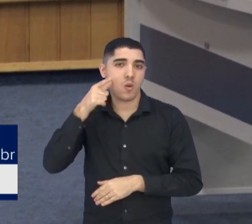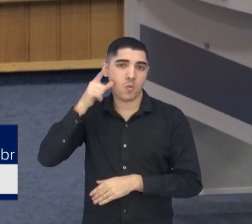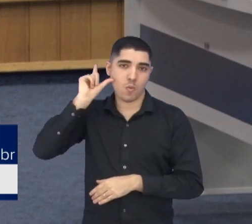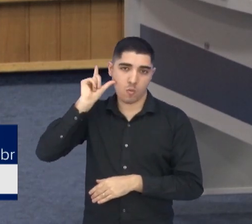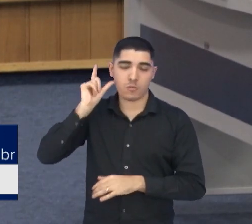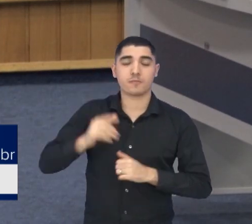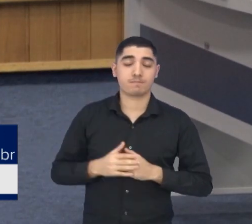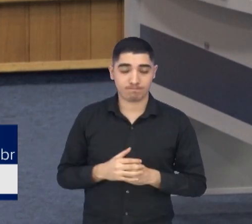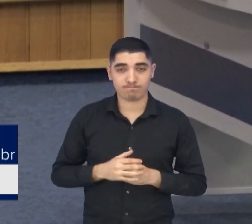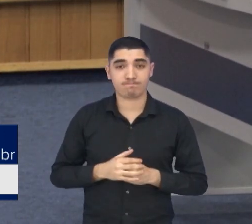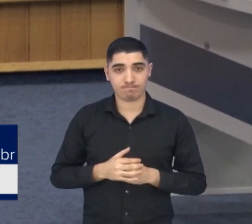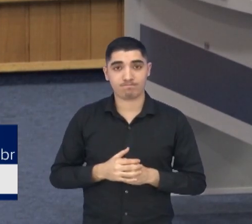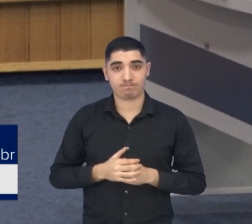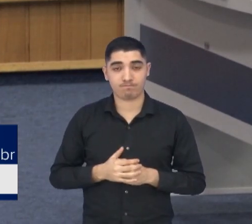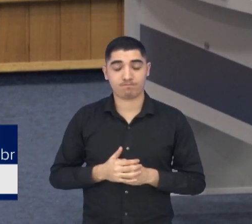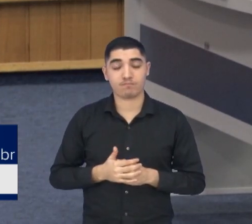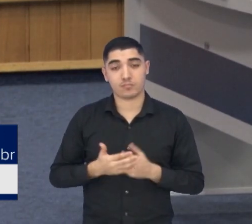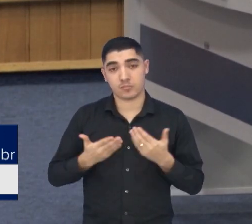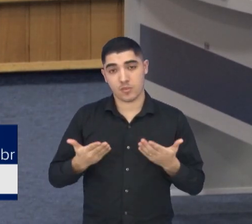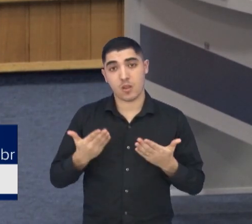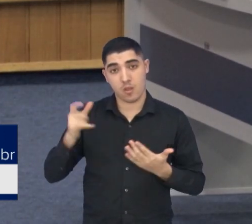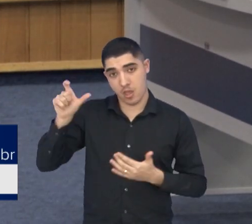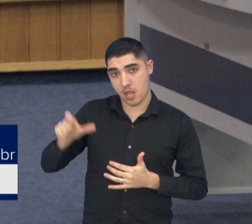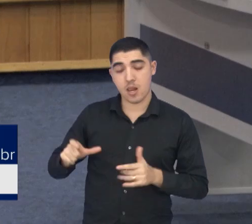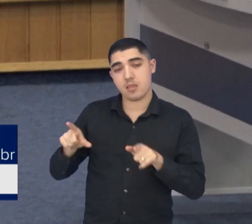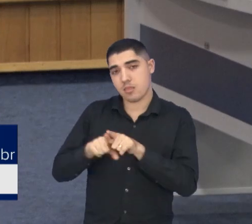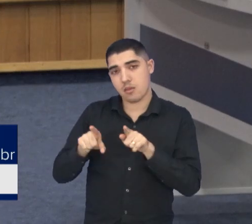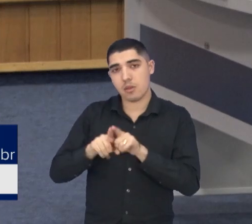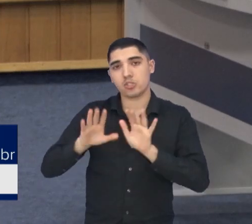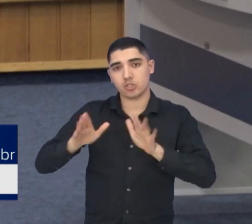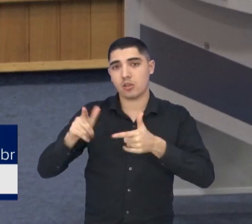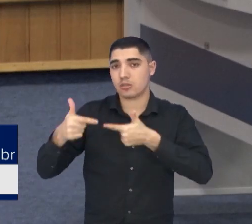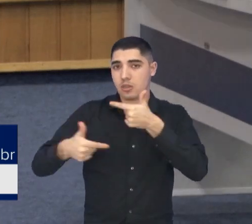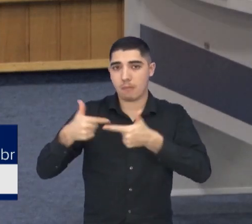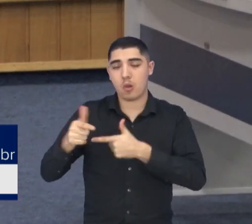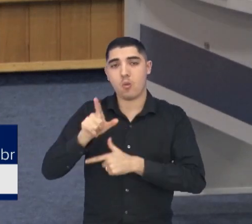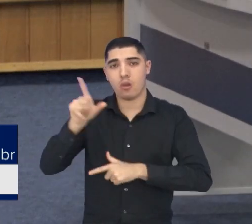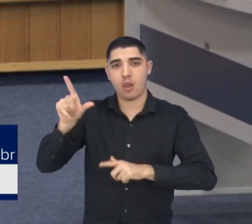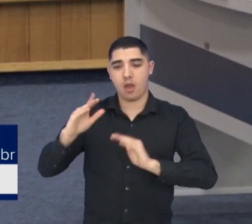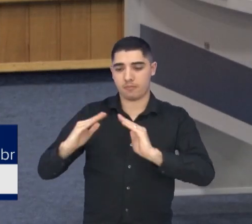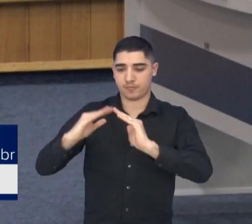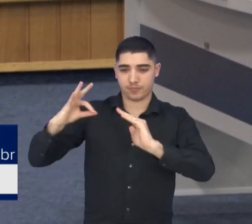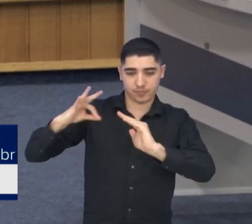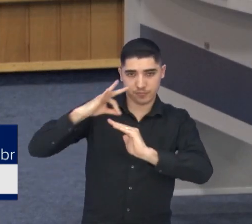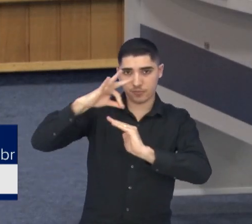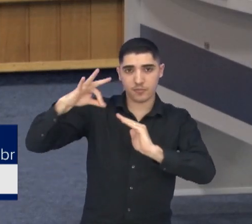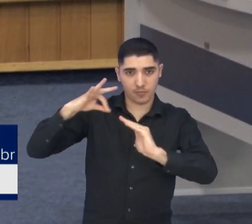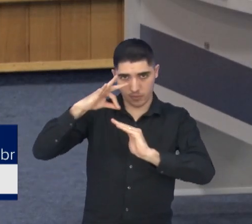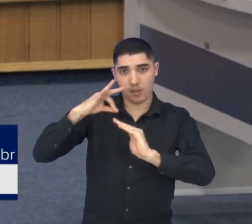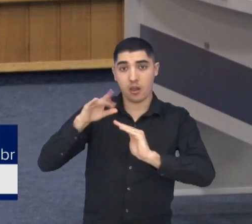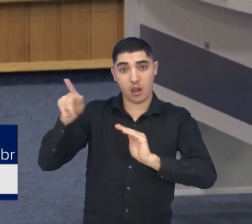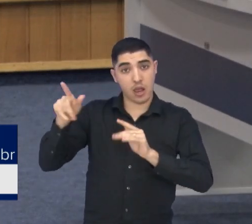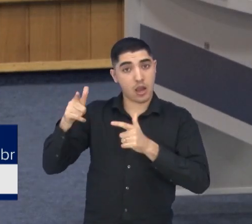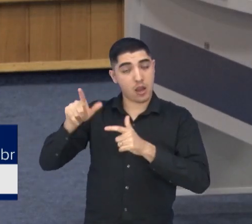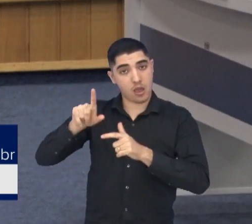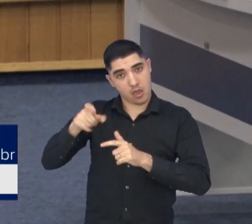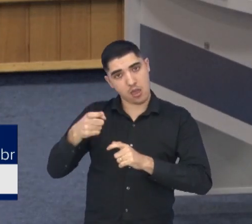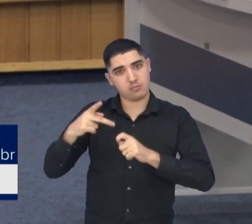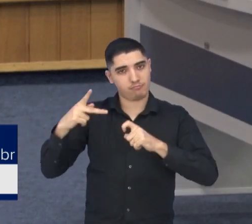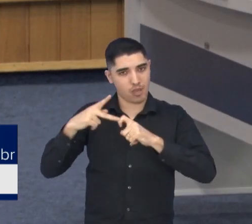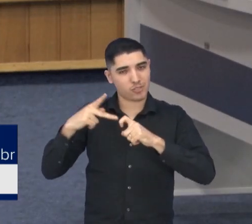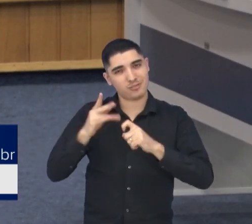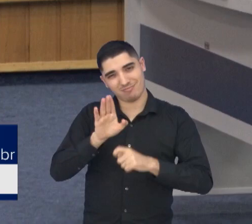ontem. Ela também trabalhou na Santa Casa como pediatra, então quero aqui fazer as